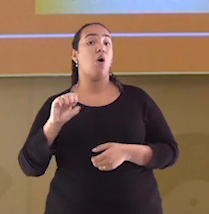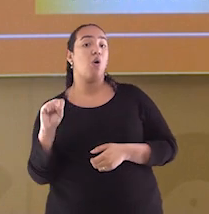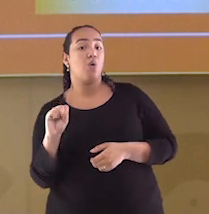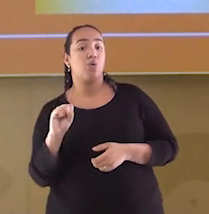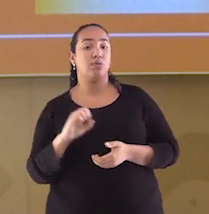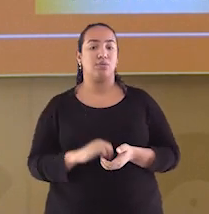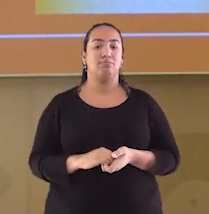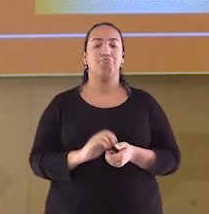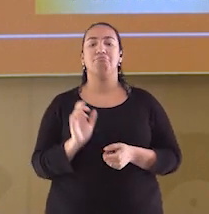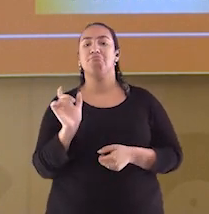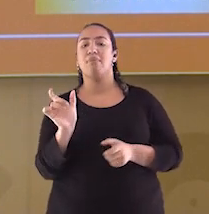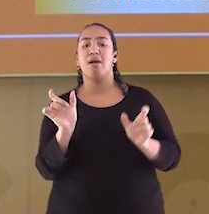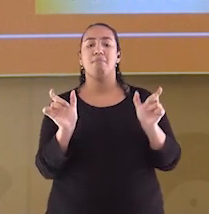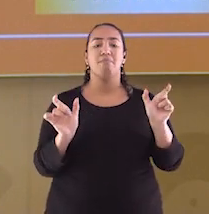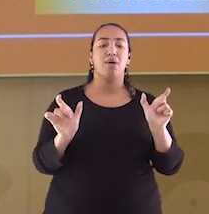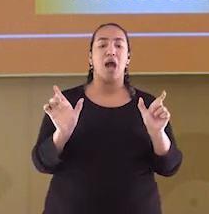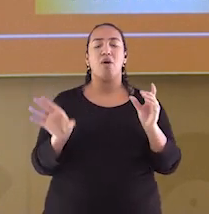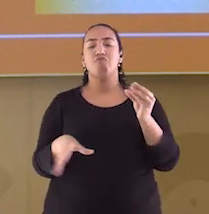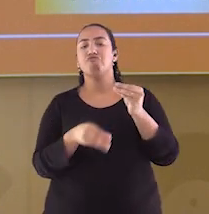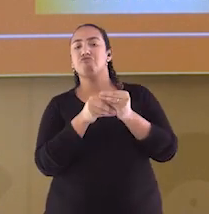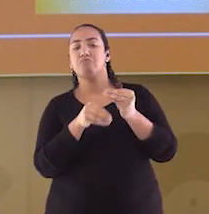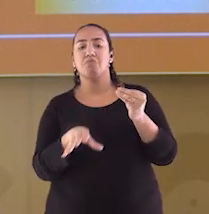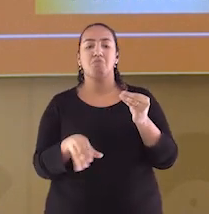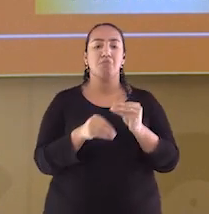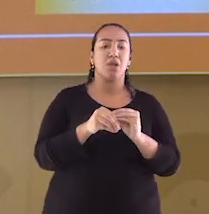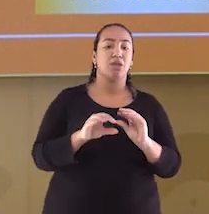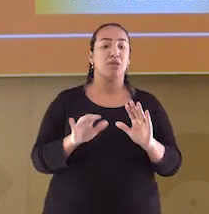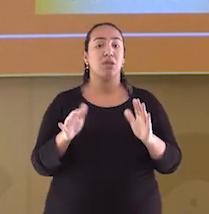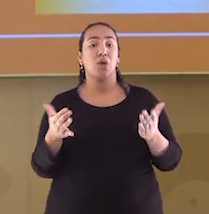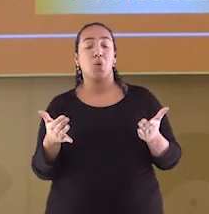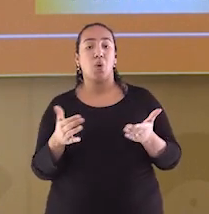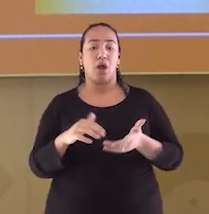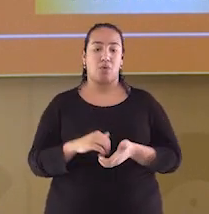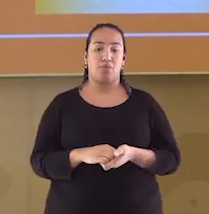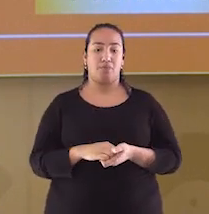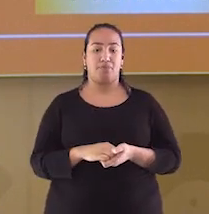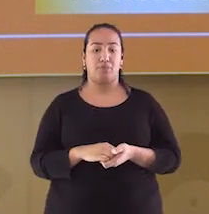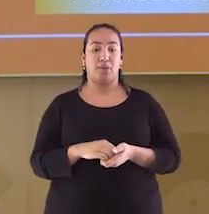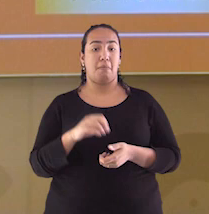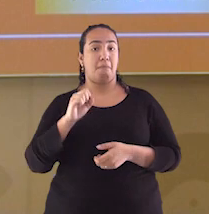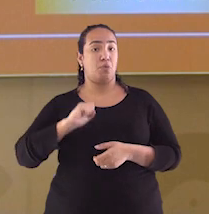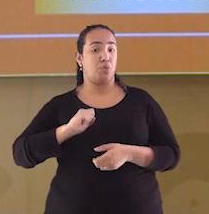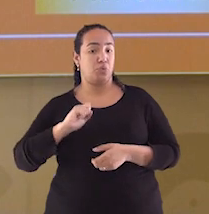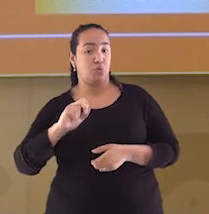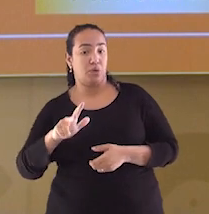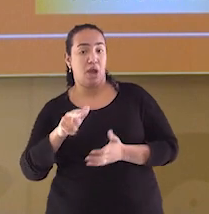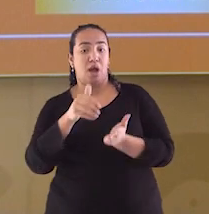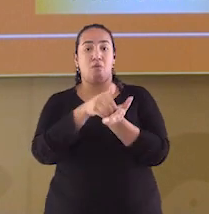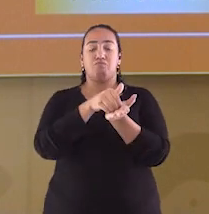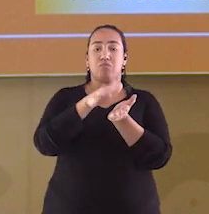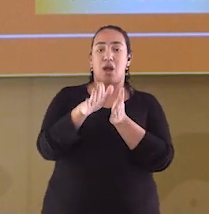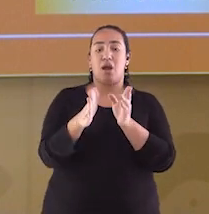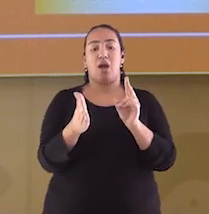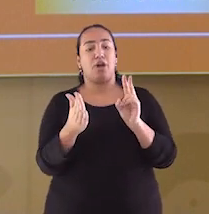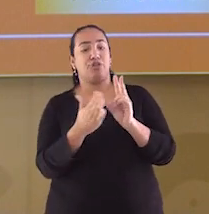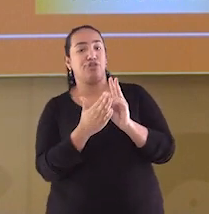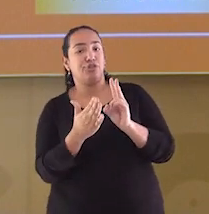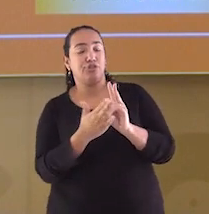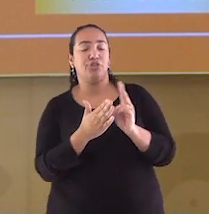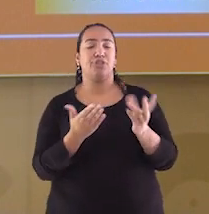os... Quais serão as palavras que vão completar? Catequizar, portugueses,